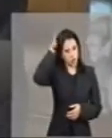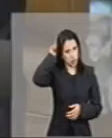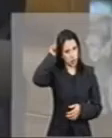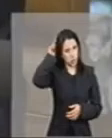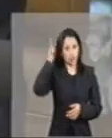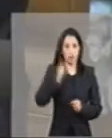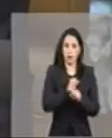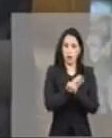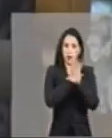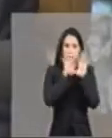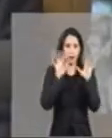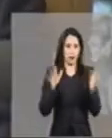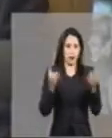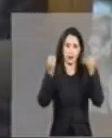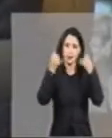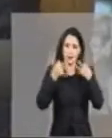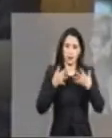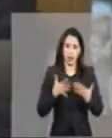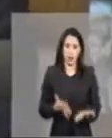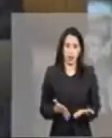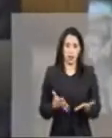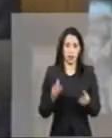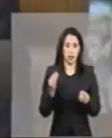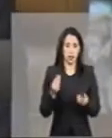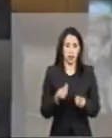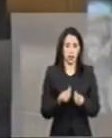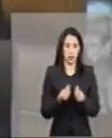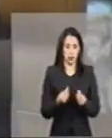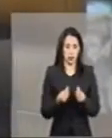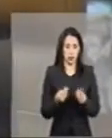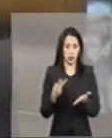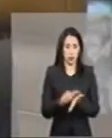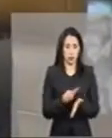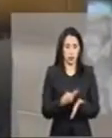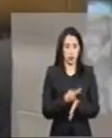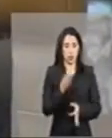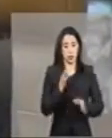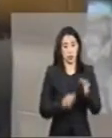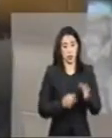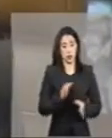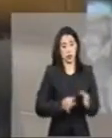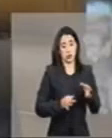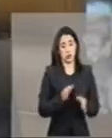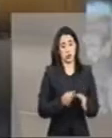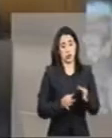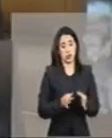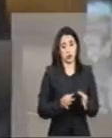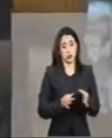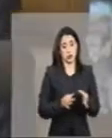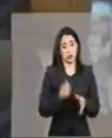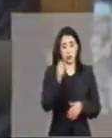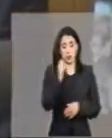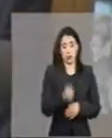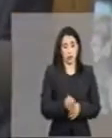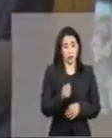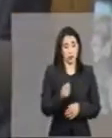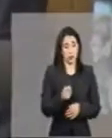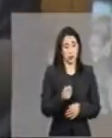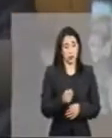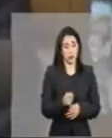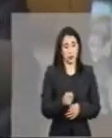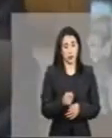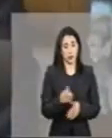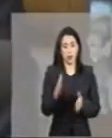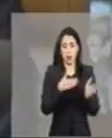claro e preciso a esse respeito, aplicar-se-ia a própria jurisprudência do Supremo Tribunal Federal no sentido da